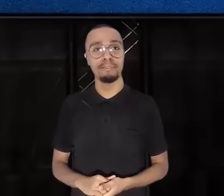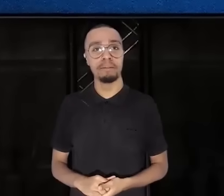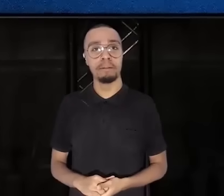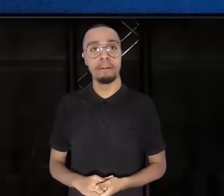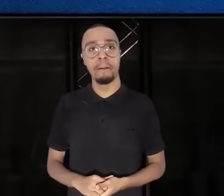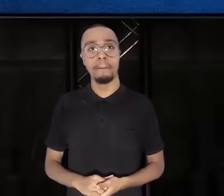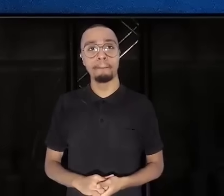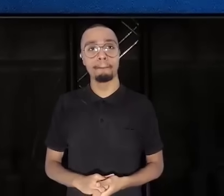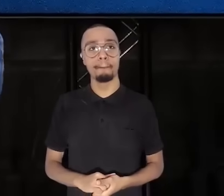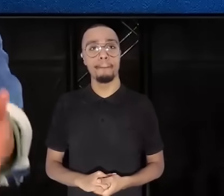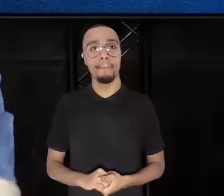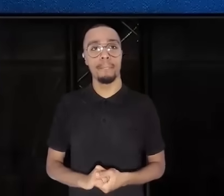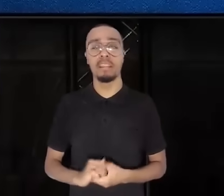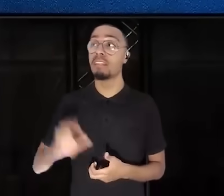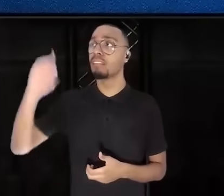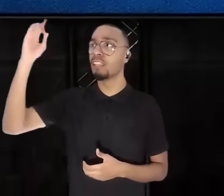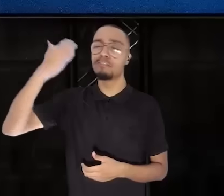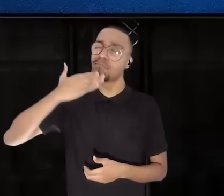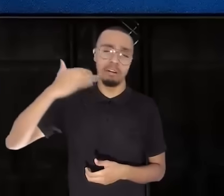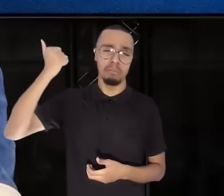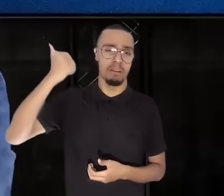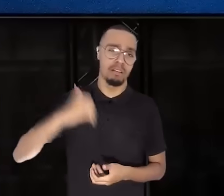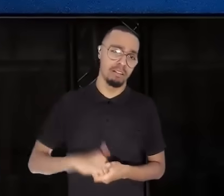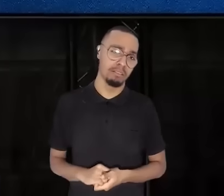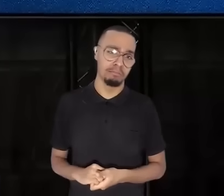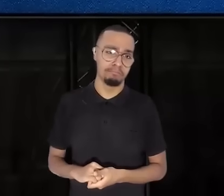E Deus não melhora.